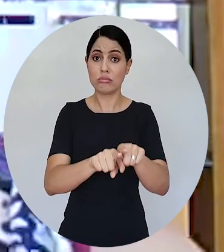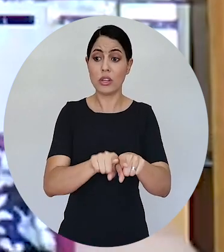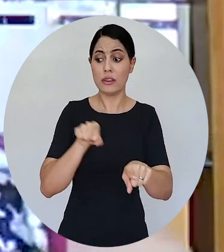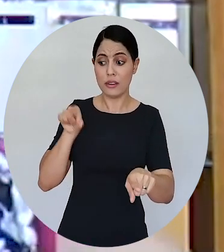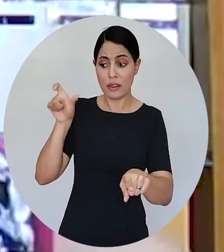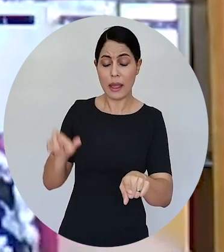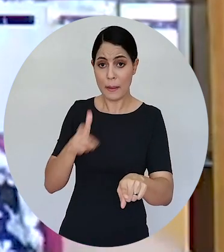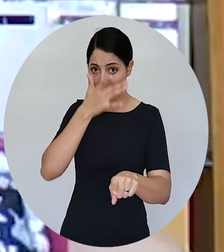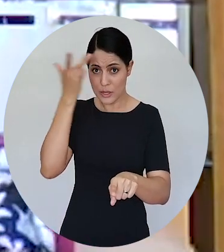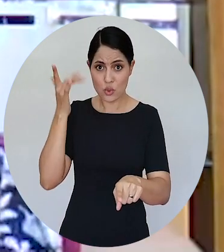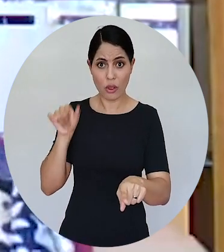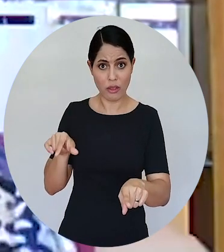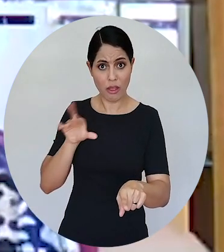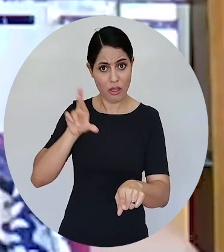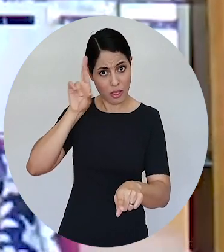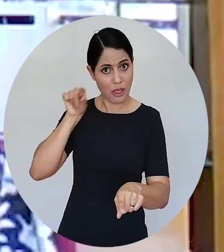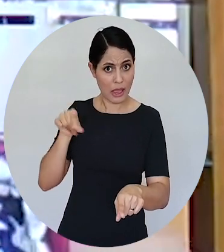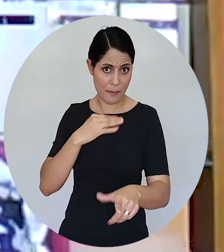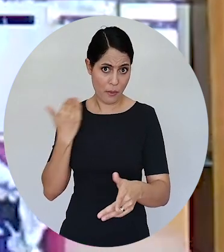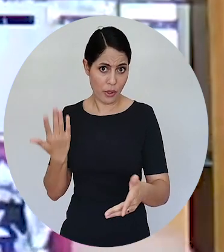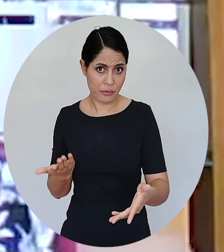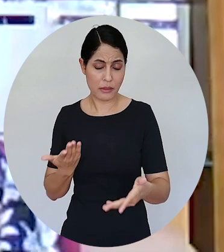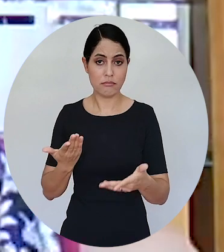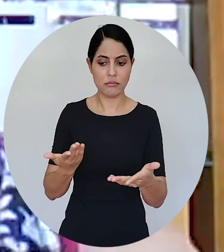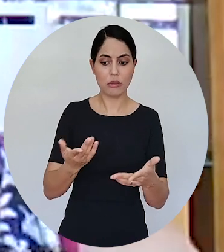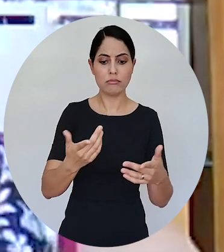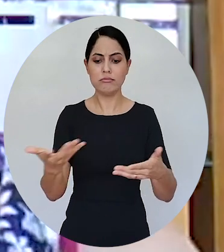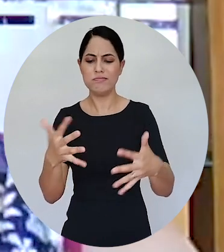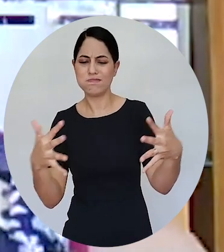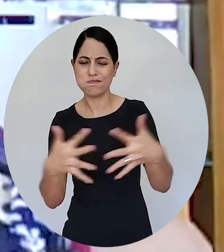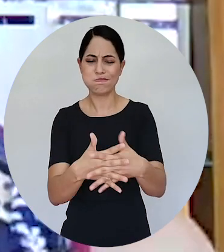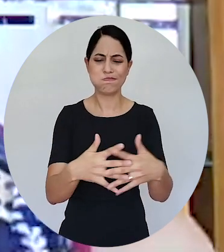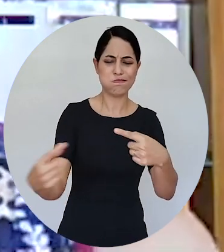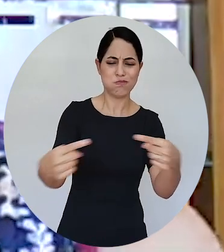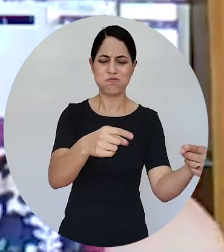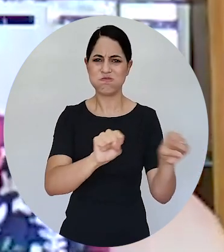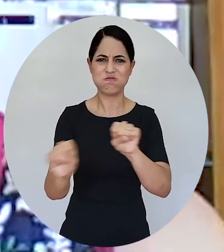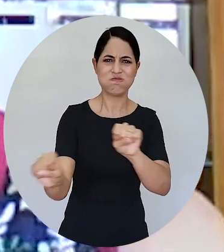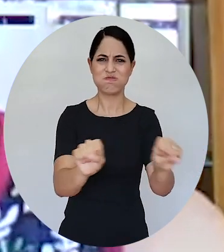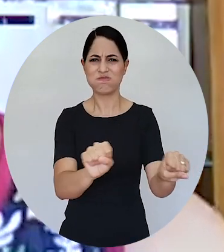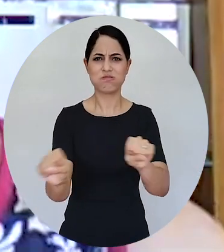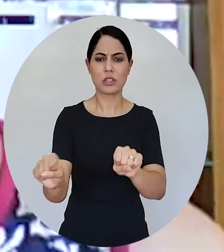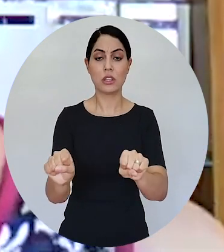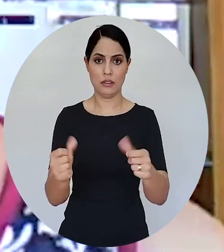familiares com o autor da herança, com a pessoa que faleceu. Então, a gente está falando de um mesmo